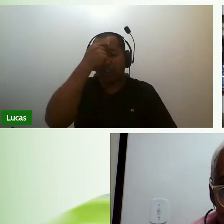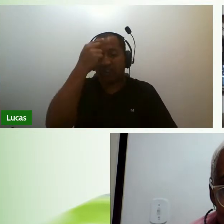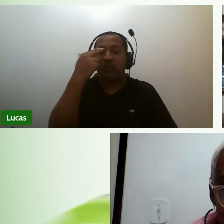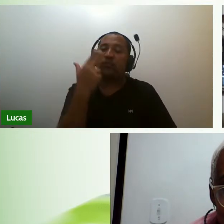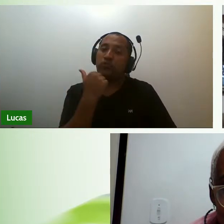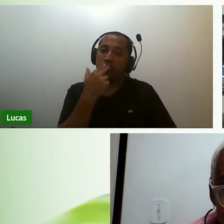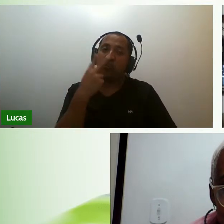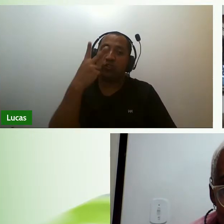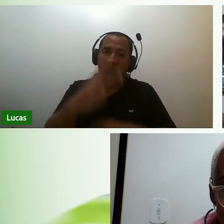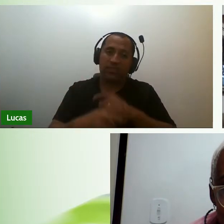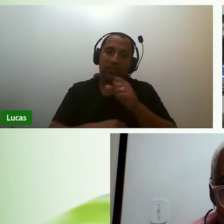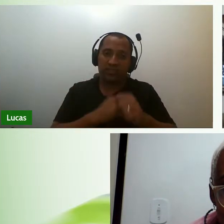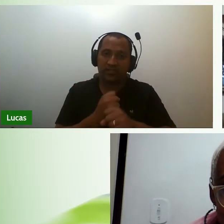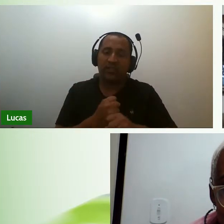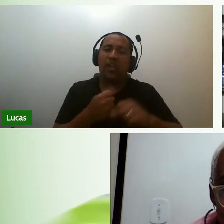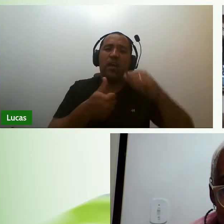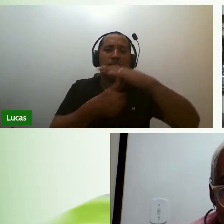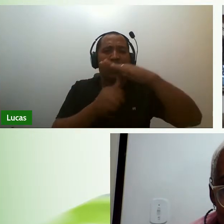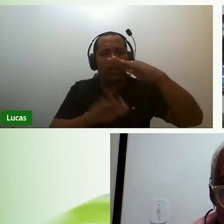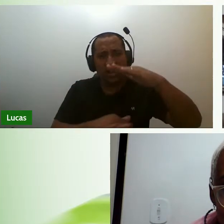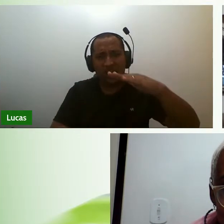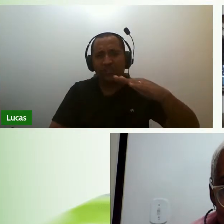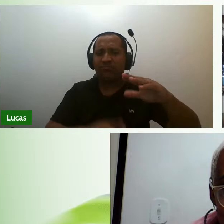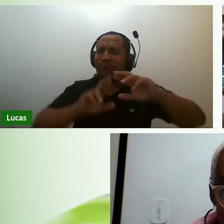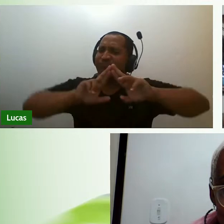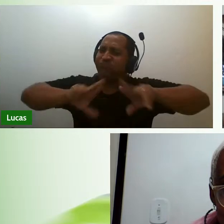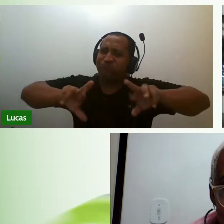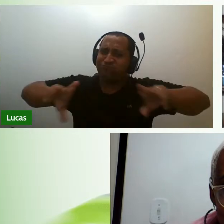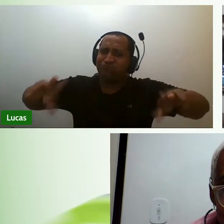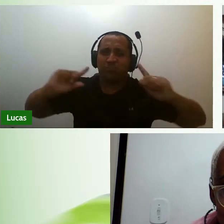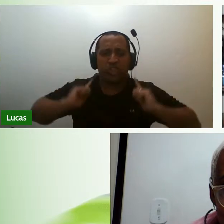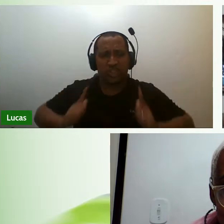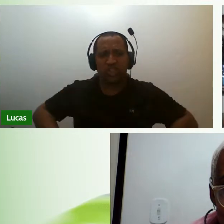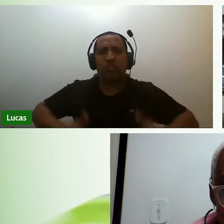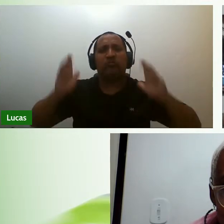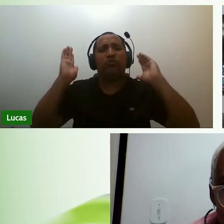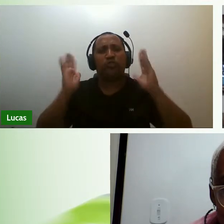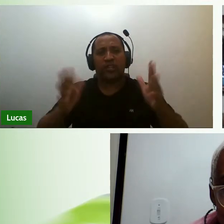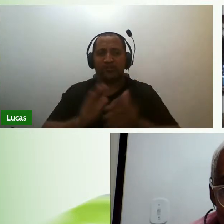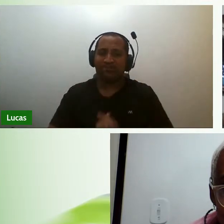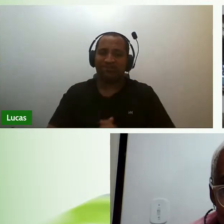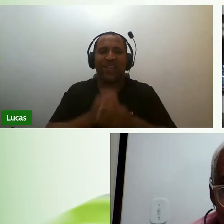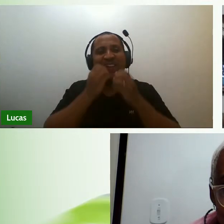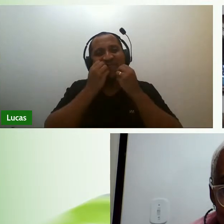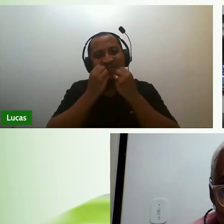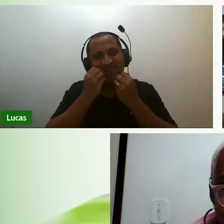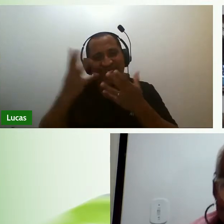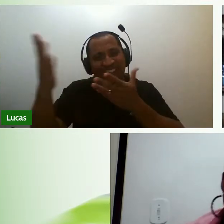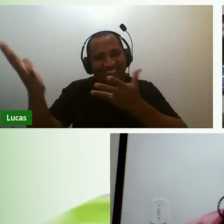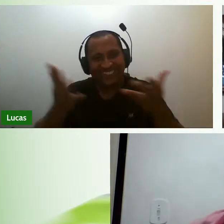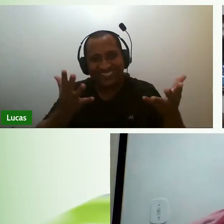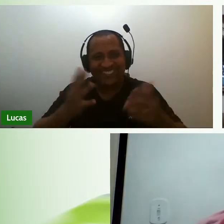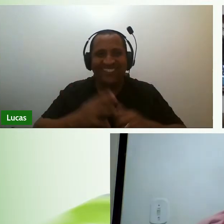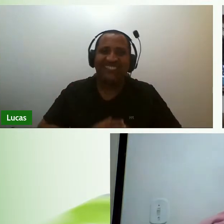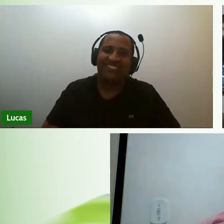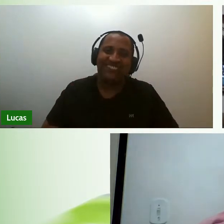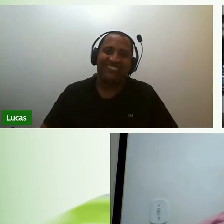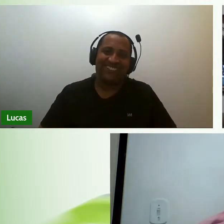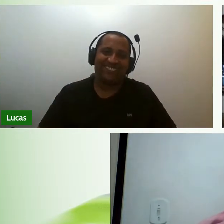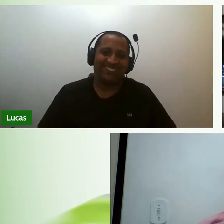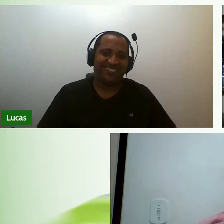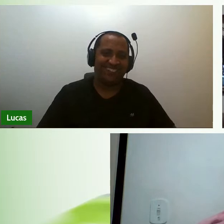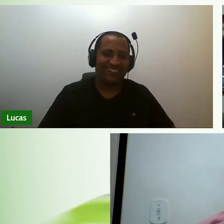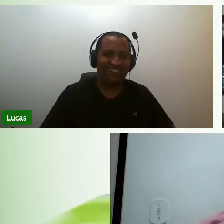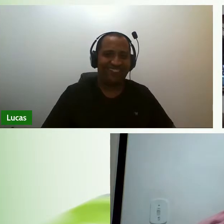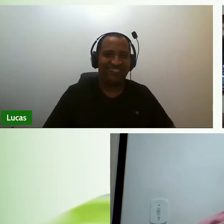pró-reitora de graduação, entre outros cargos de gestão. Seja então muito bem-vinda, professora.